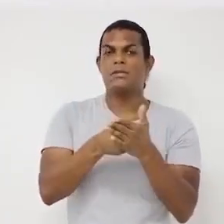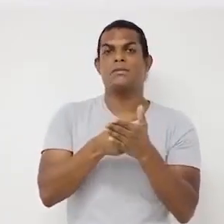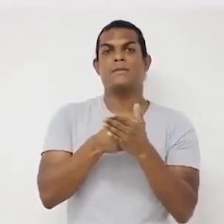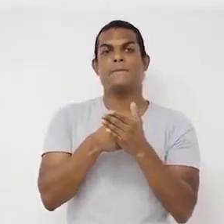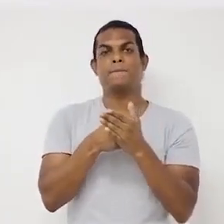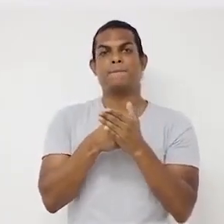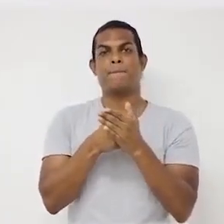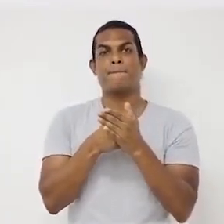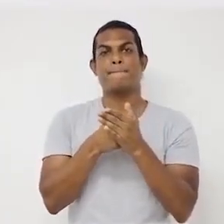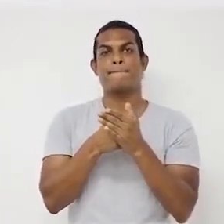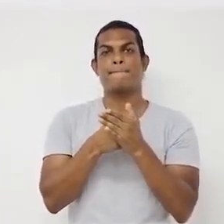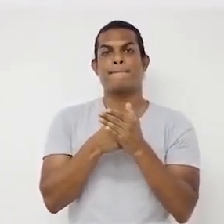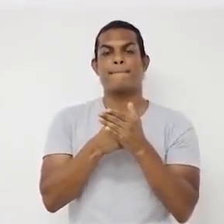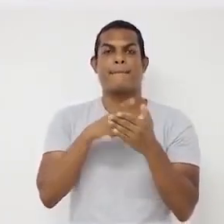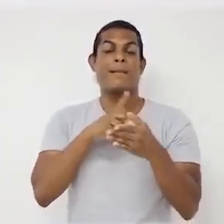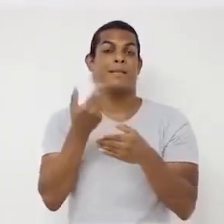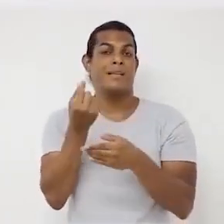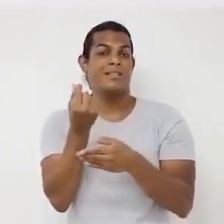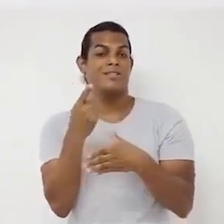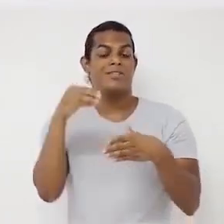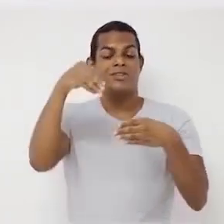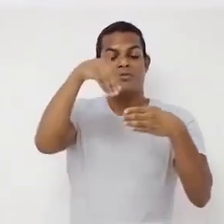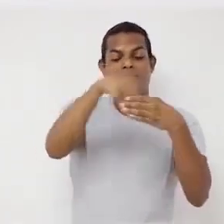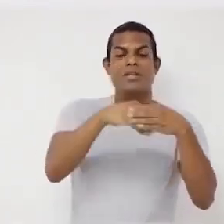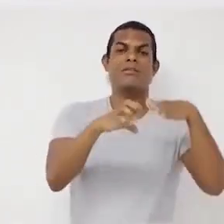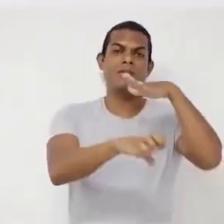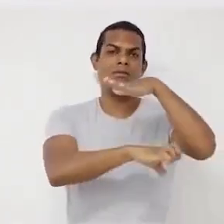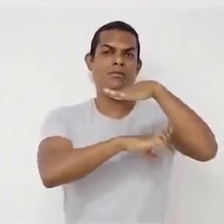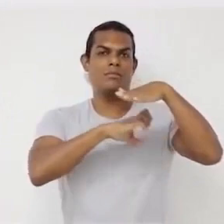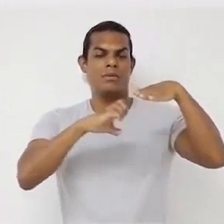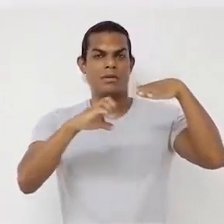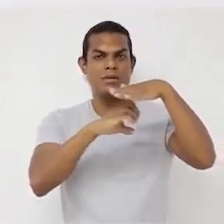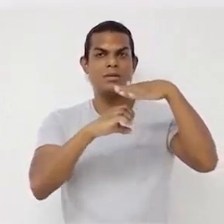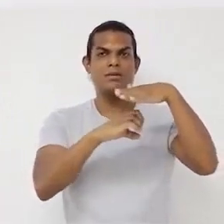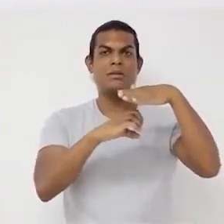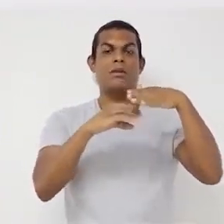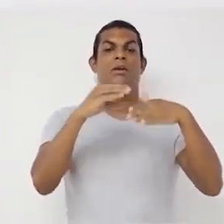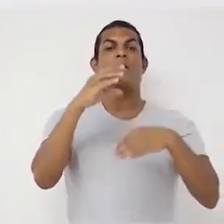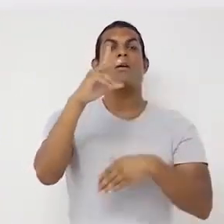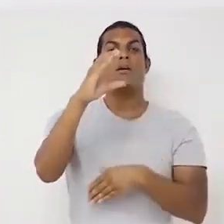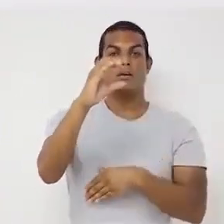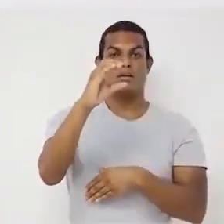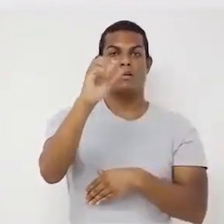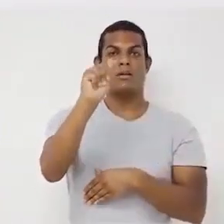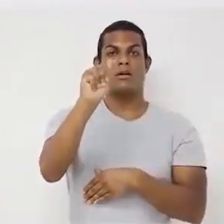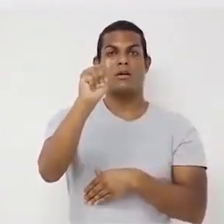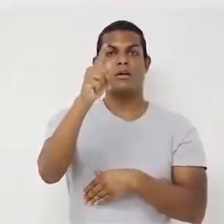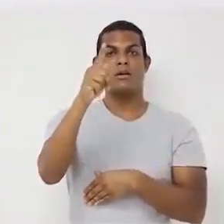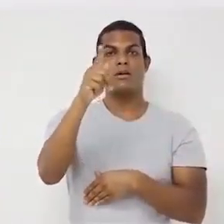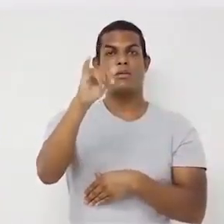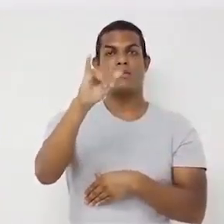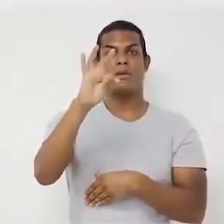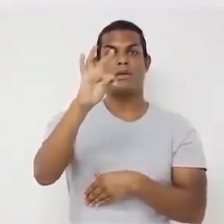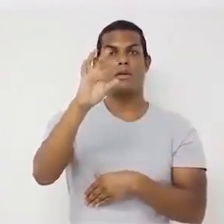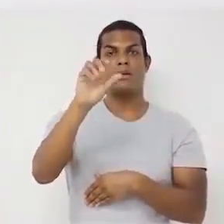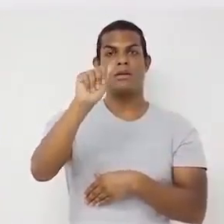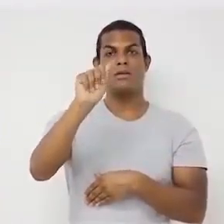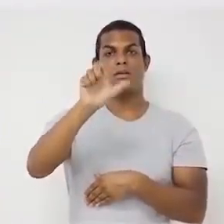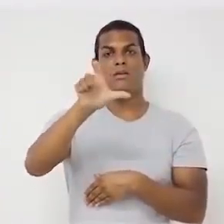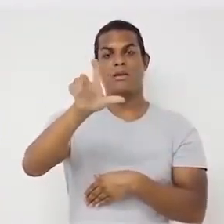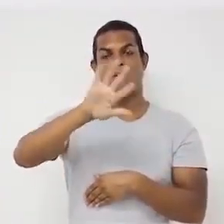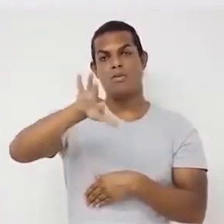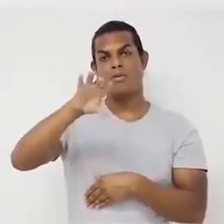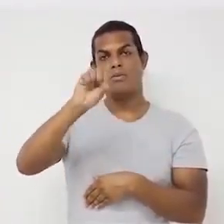a injeção efetiva de capital social, tá? Que é o dinheiro que o sócio entrega à empresa, e além